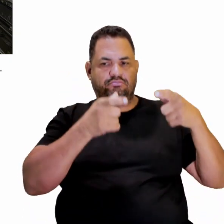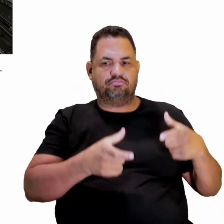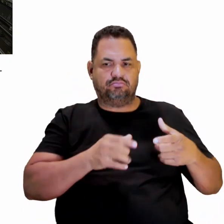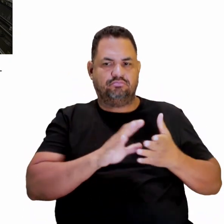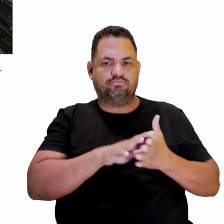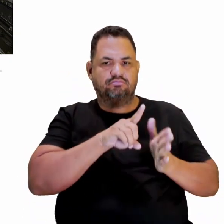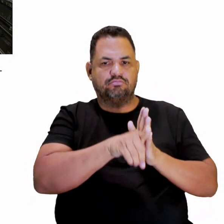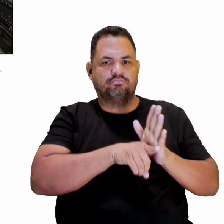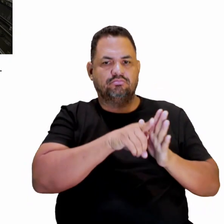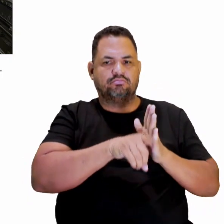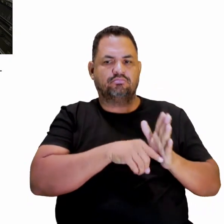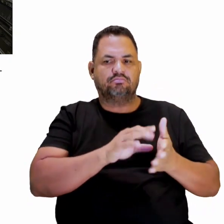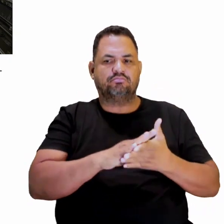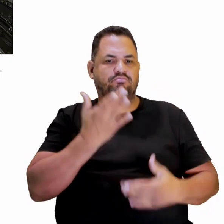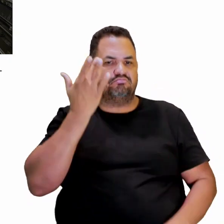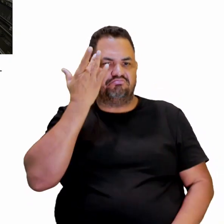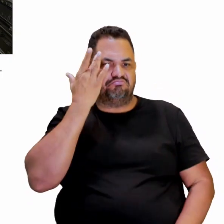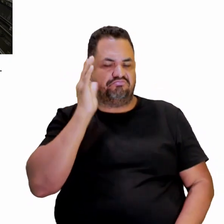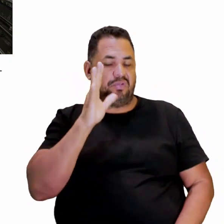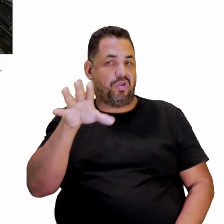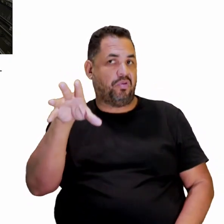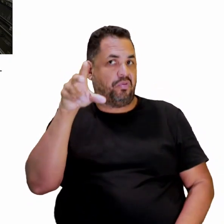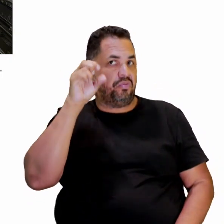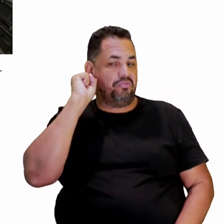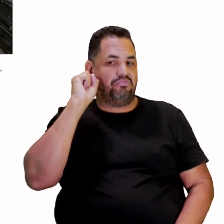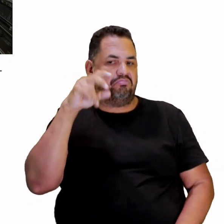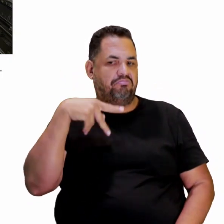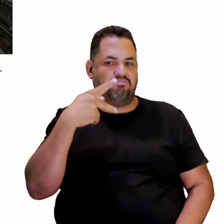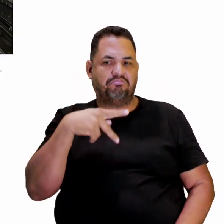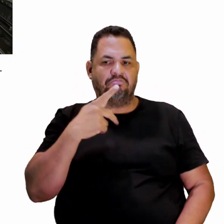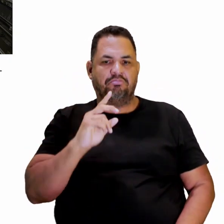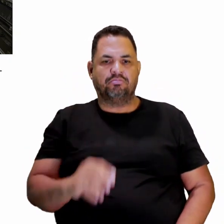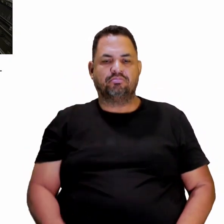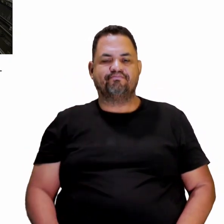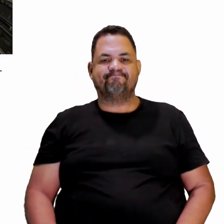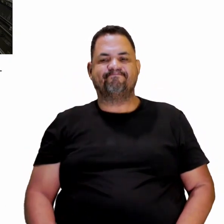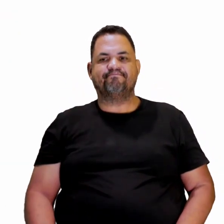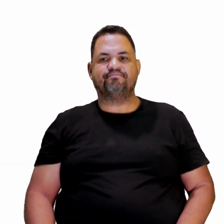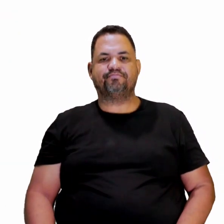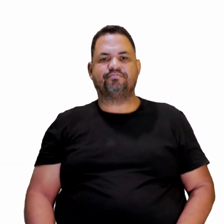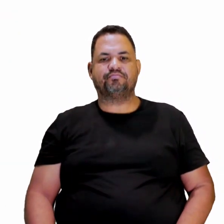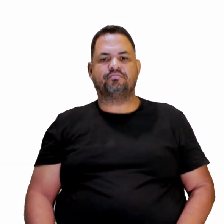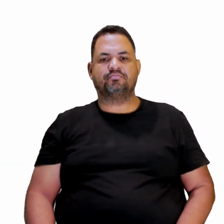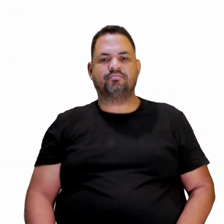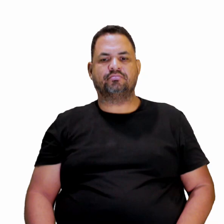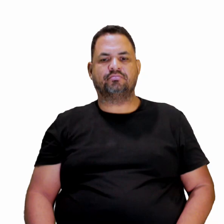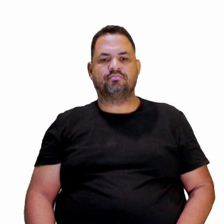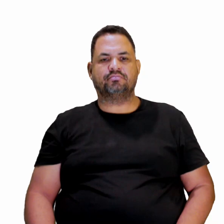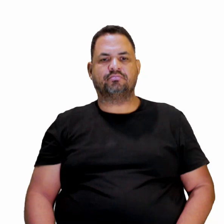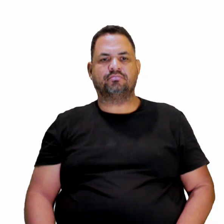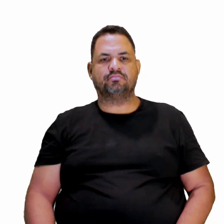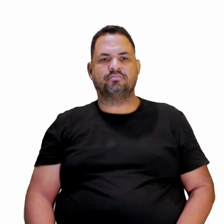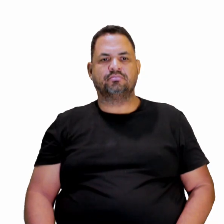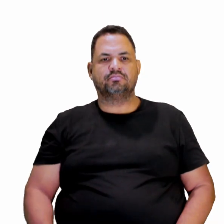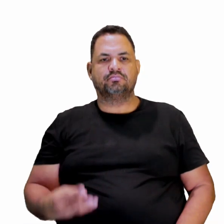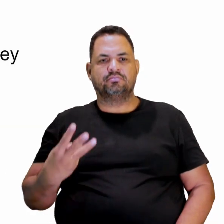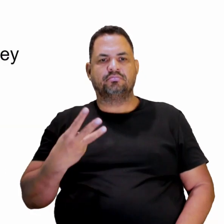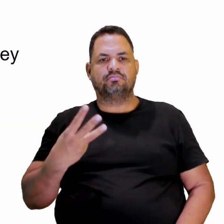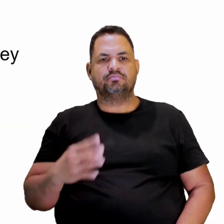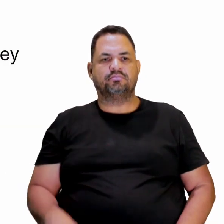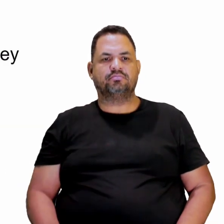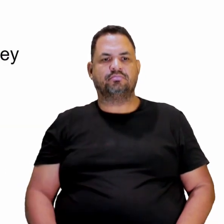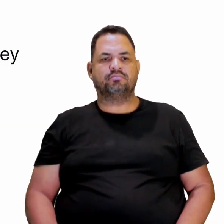Vitória. Não ouviu falar do assassinato da Estação Vitória. Bem? Na 3,